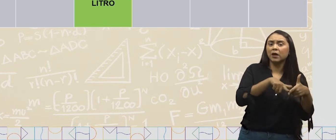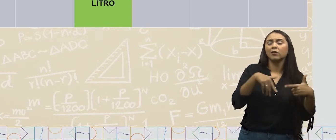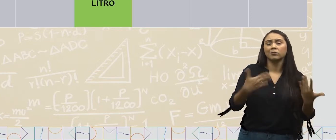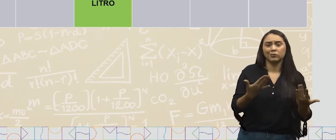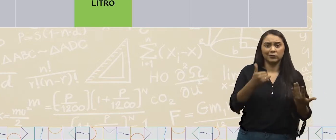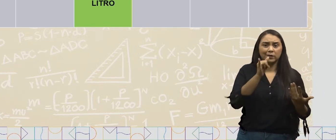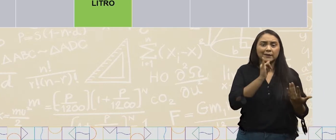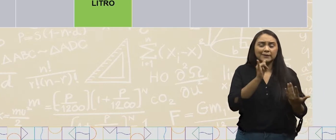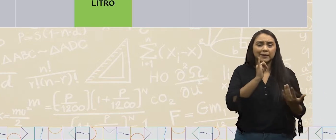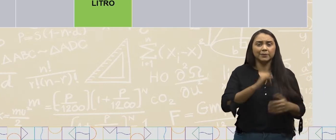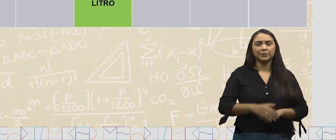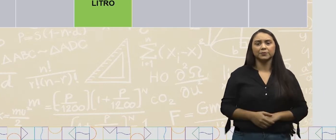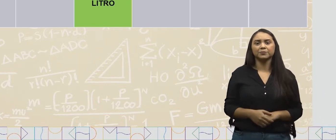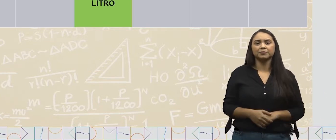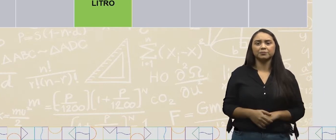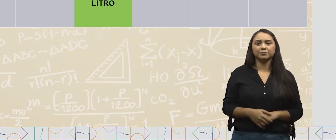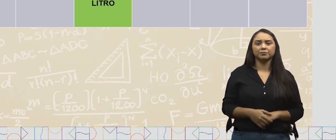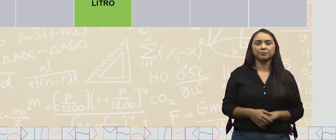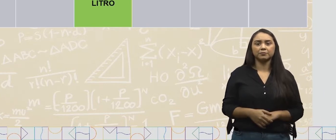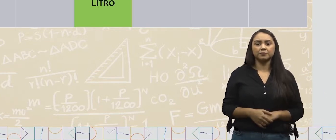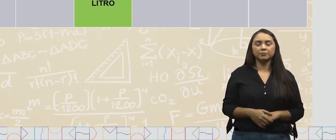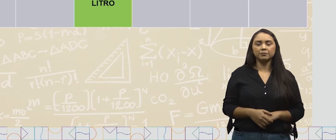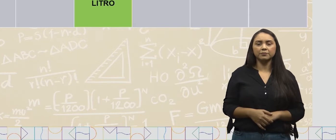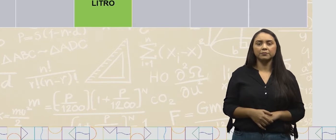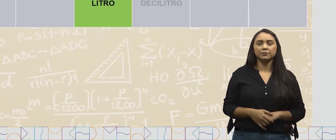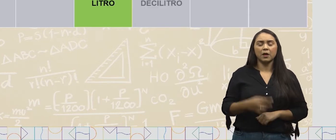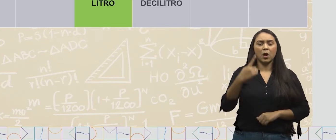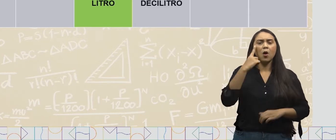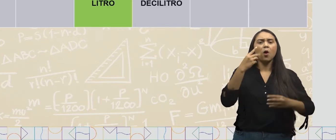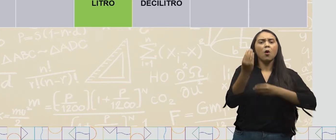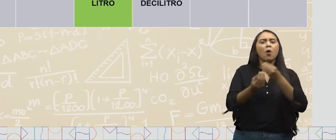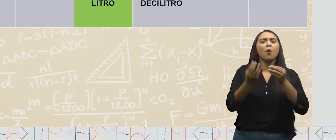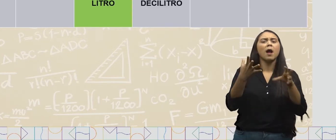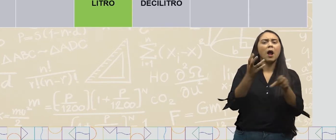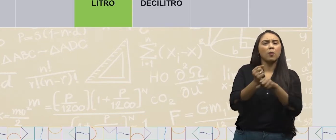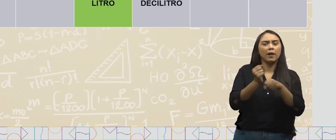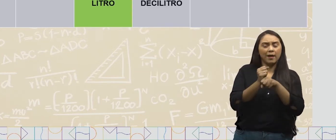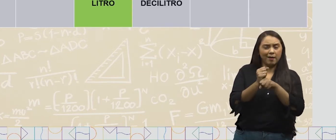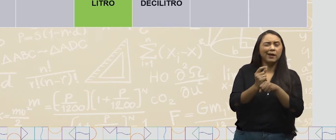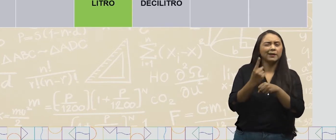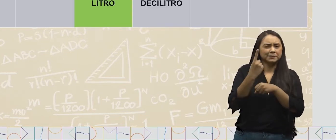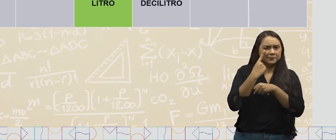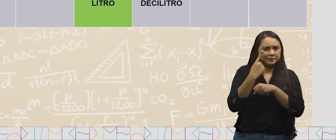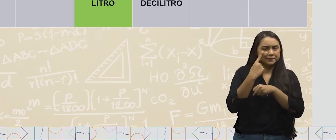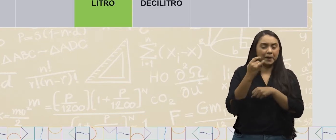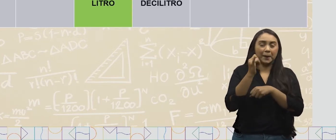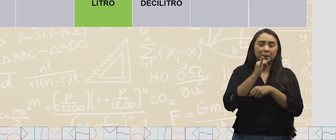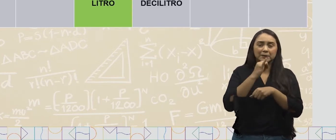dos submúltiplos, temos aí o decilitro, preste bem atenção, ouça bem,